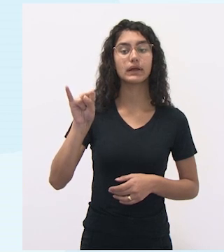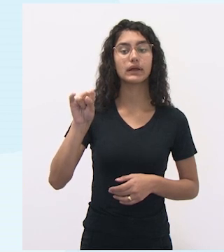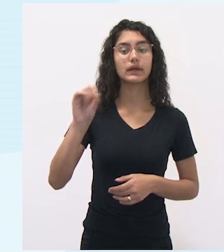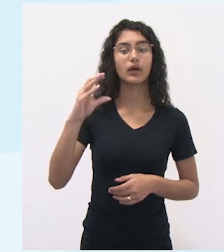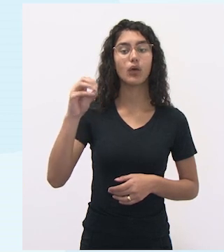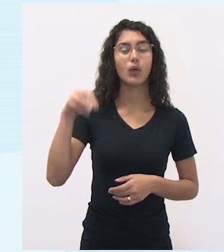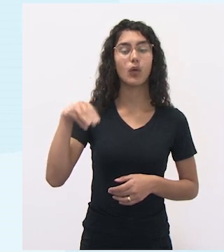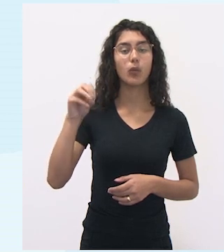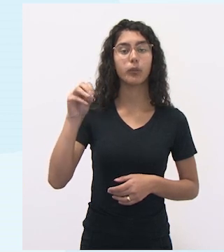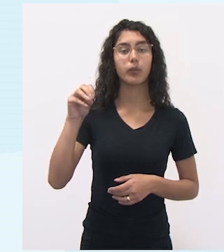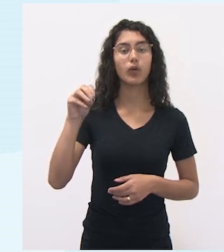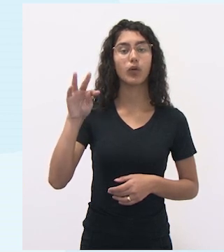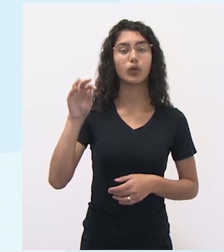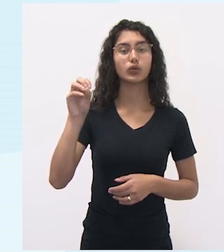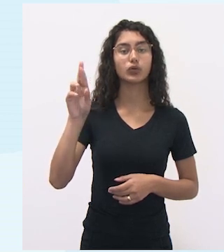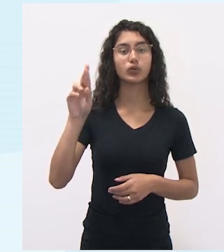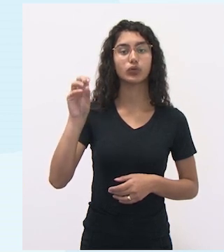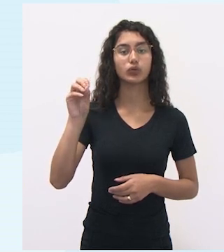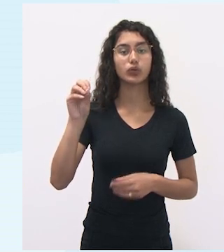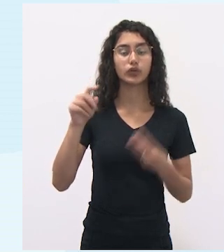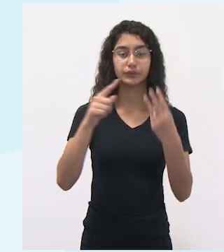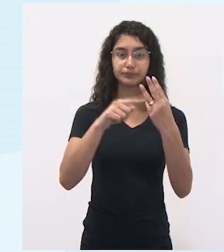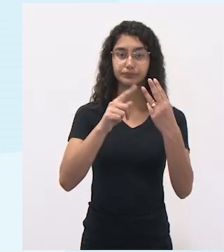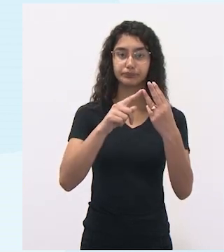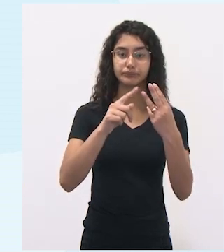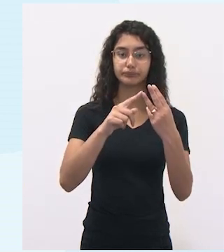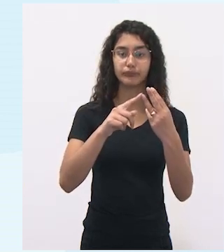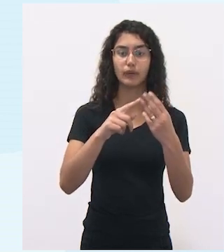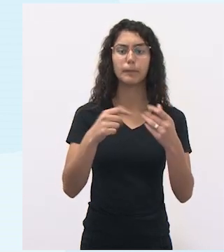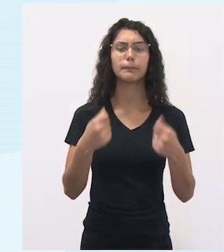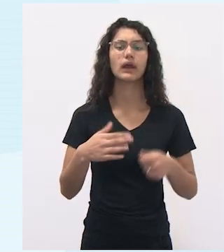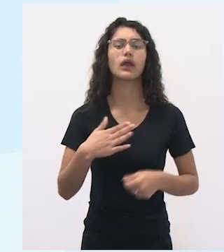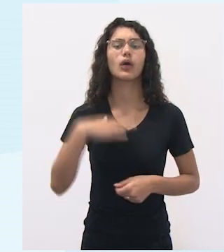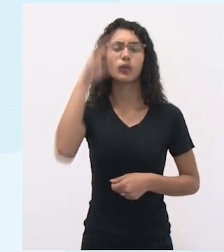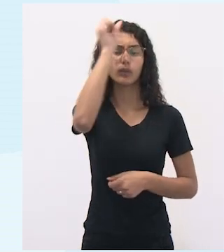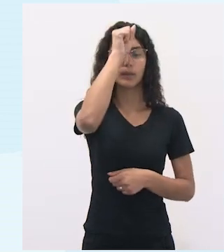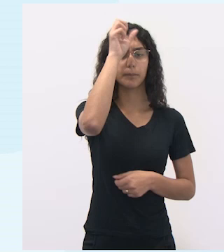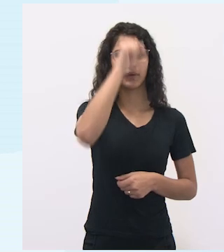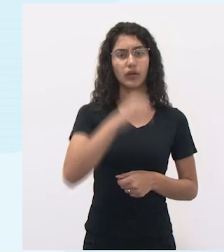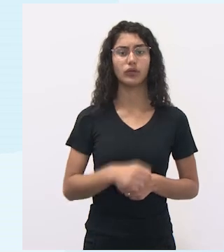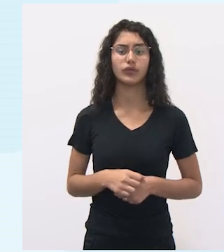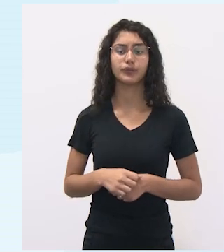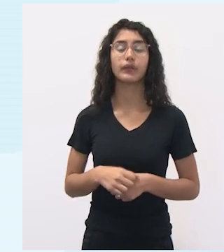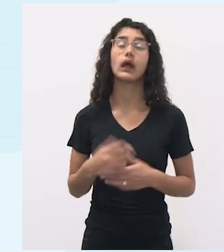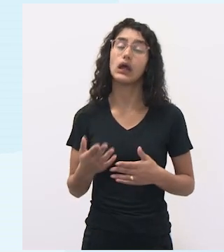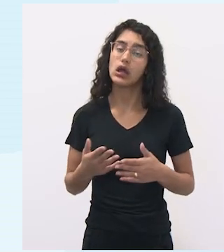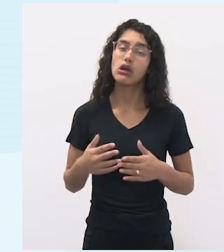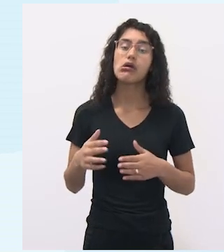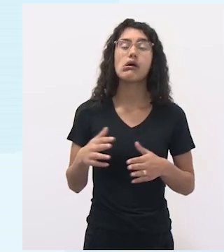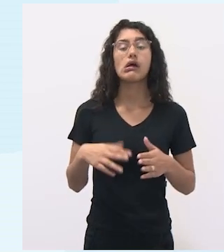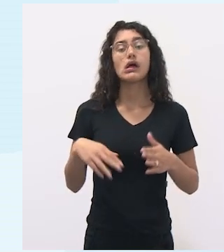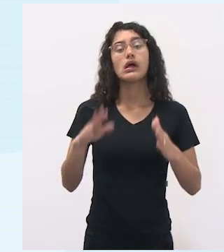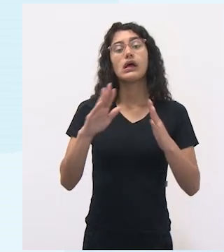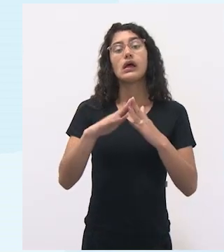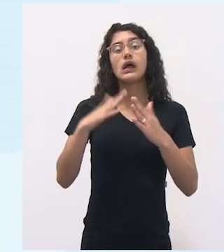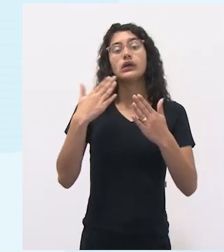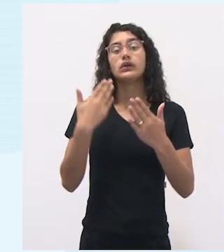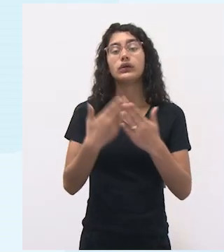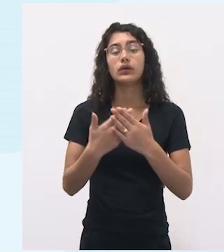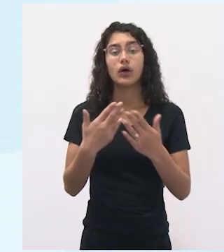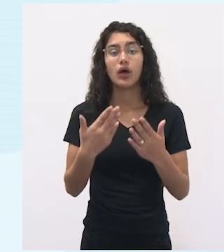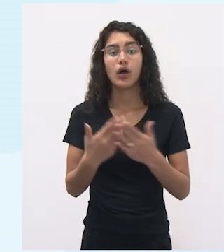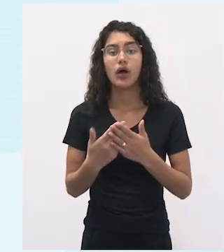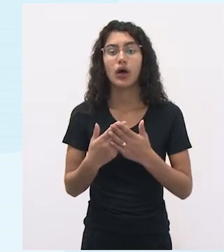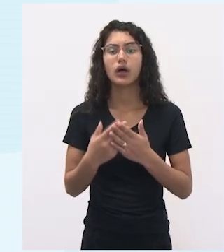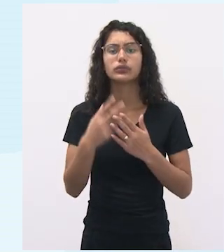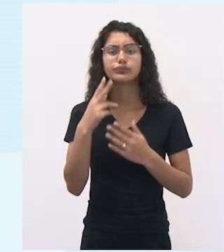eu aprendo? Né? Que é o saber fazer. Então, normalmente, na escola, a gente tem olhado muito para o